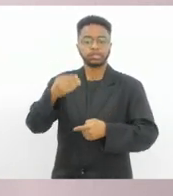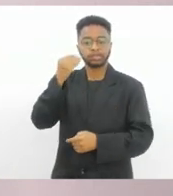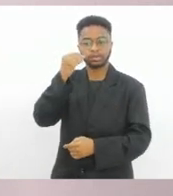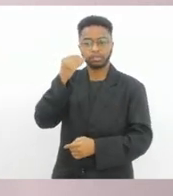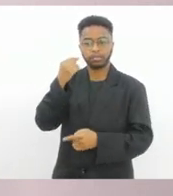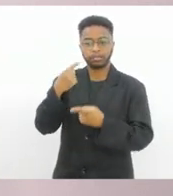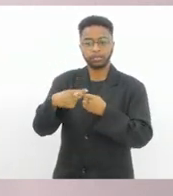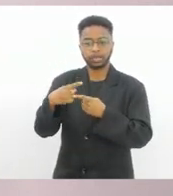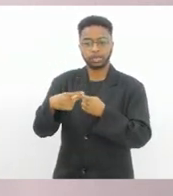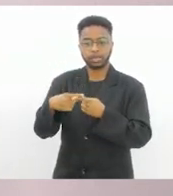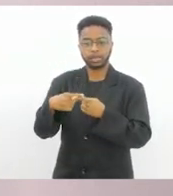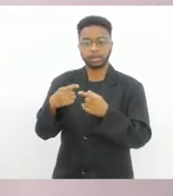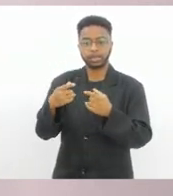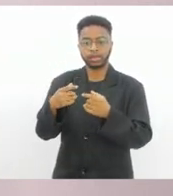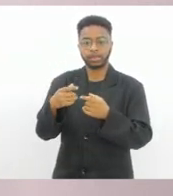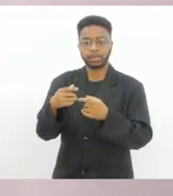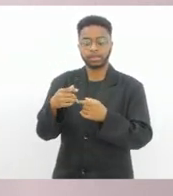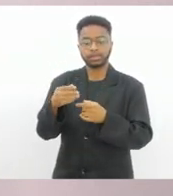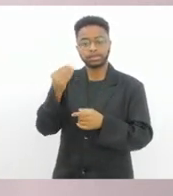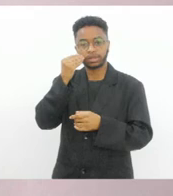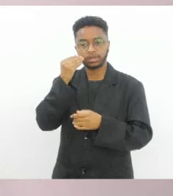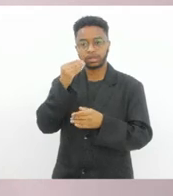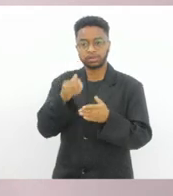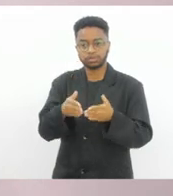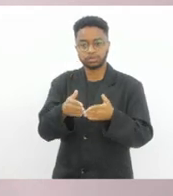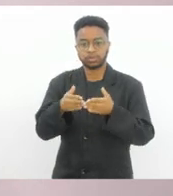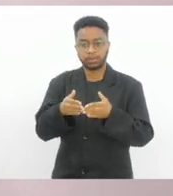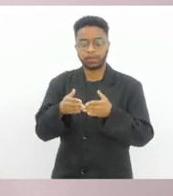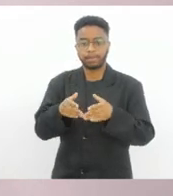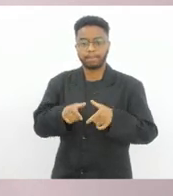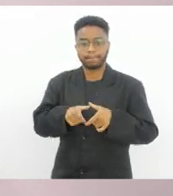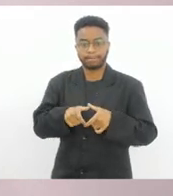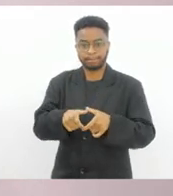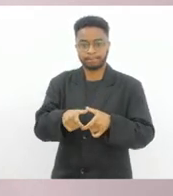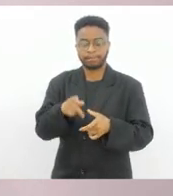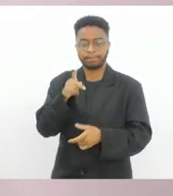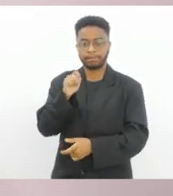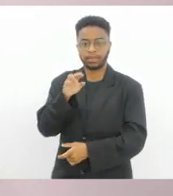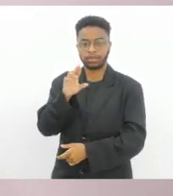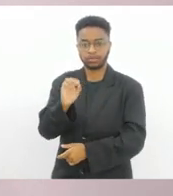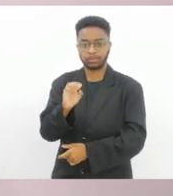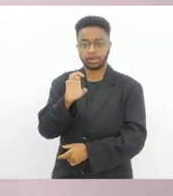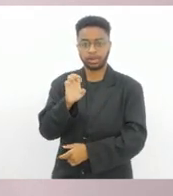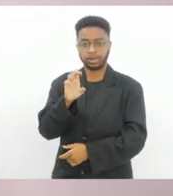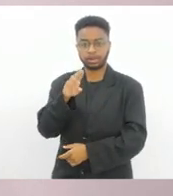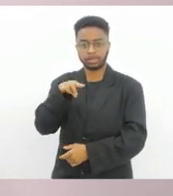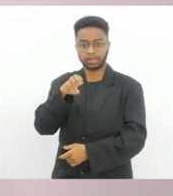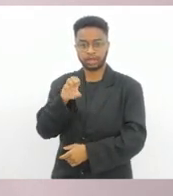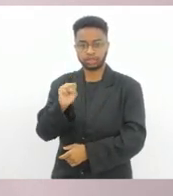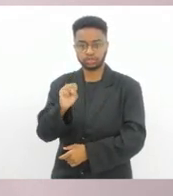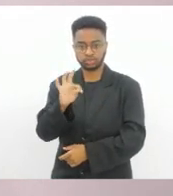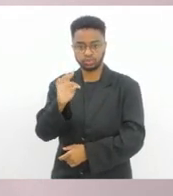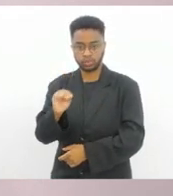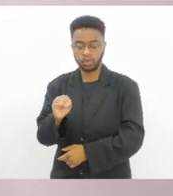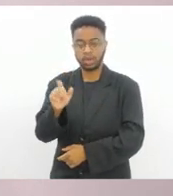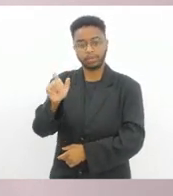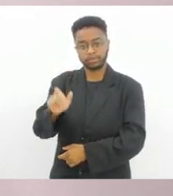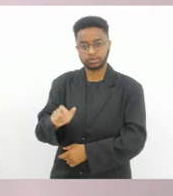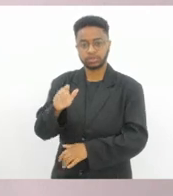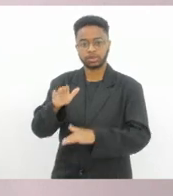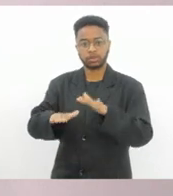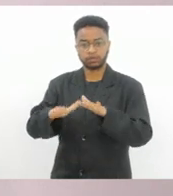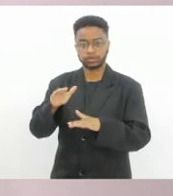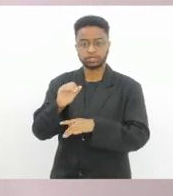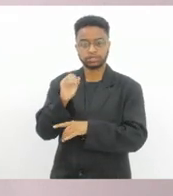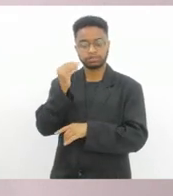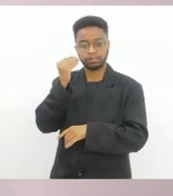suspender a medalha Pedro Ernesto, dado aí a um dos possíveis mandantes do assassinato do feminicídio